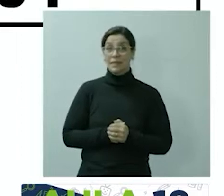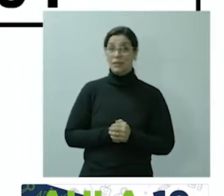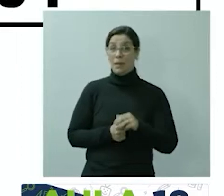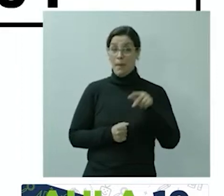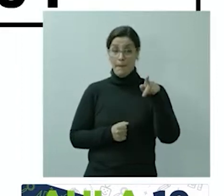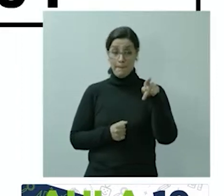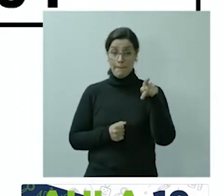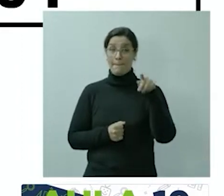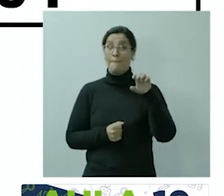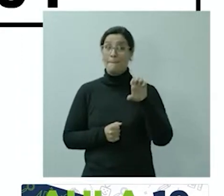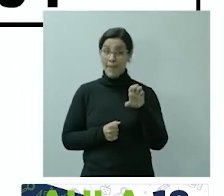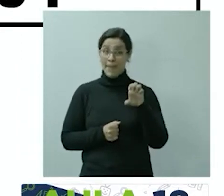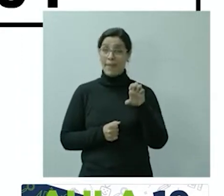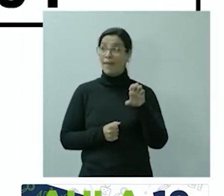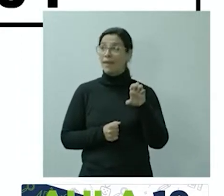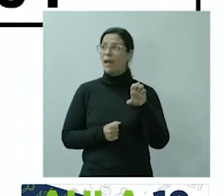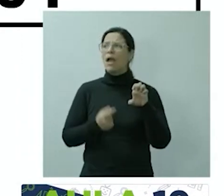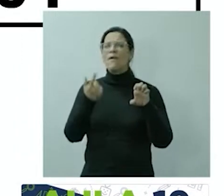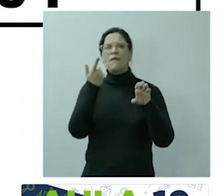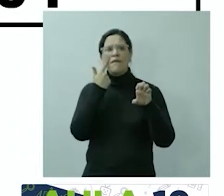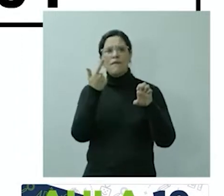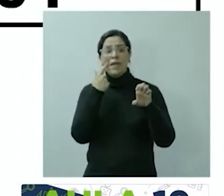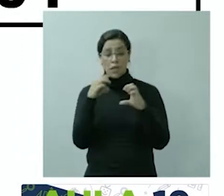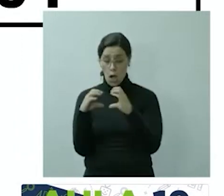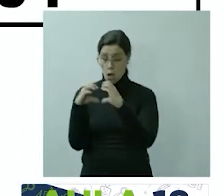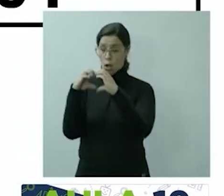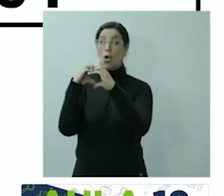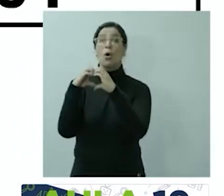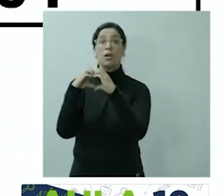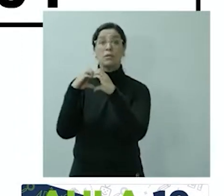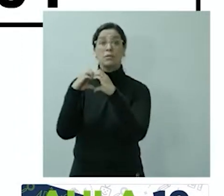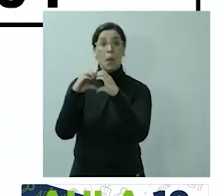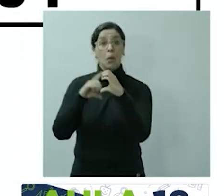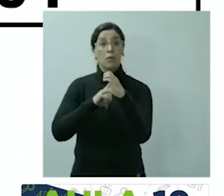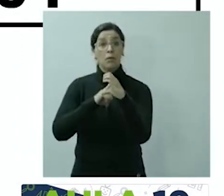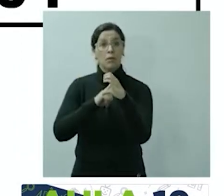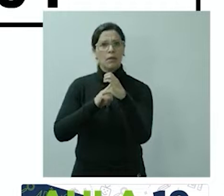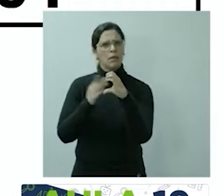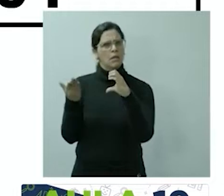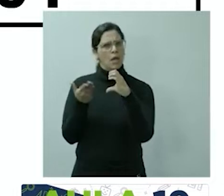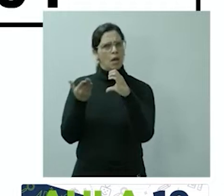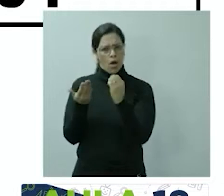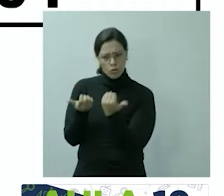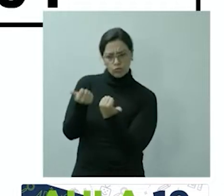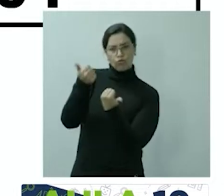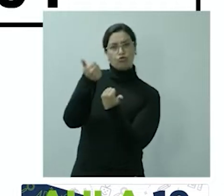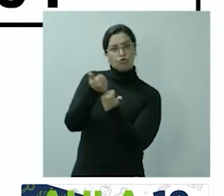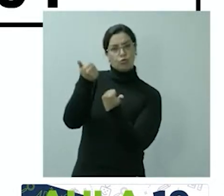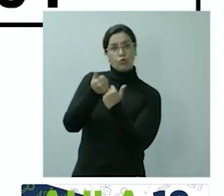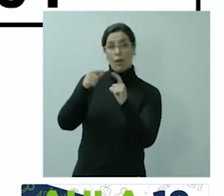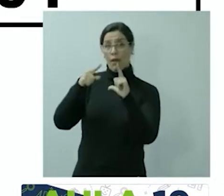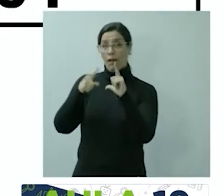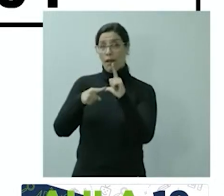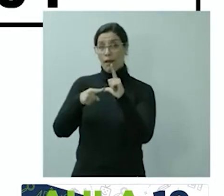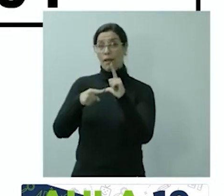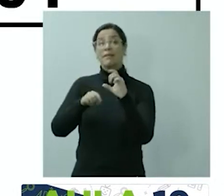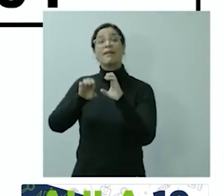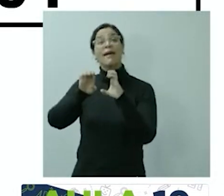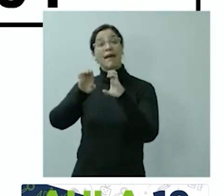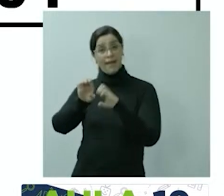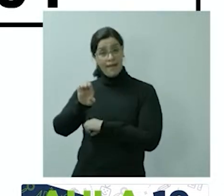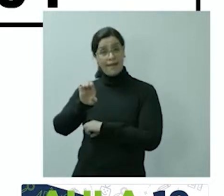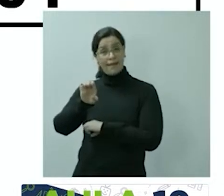já apareceu a primeira. Temos mais um coração aqui. E nós vamos substituir pela letra